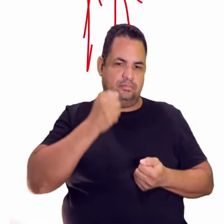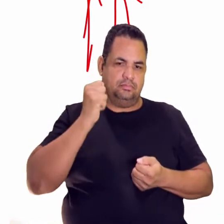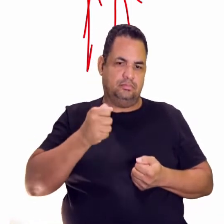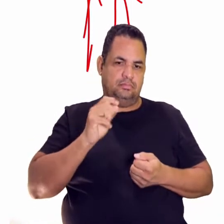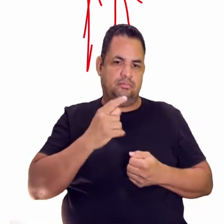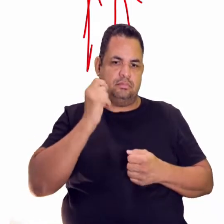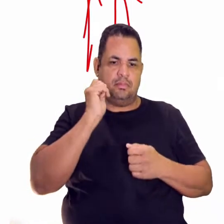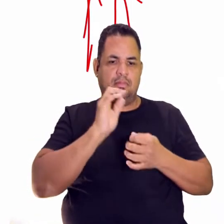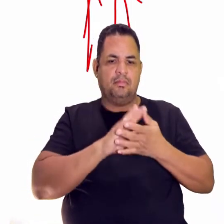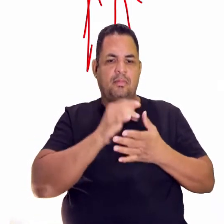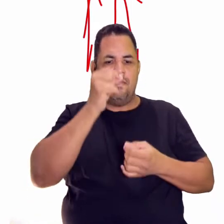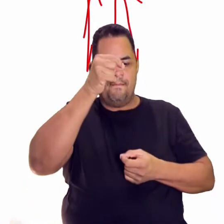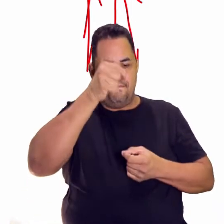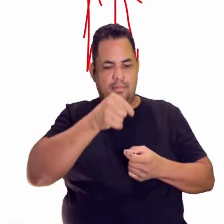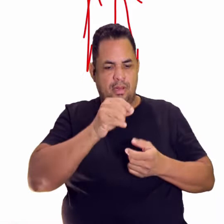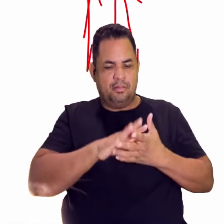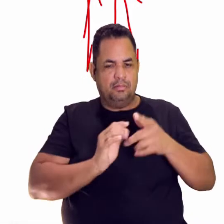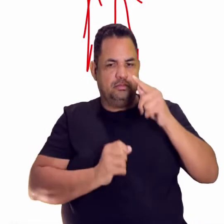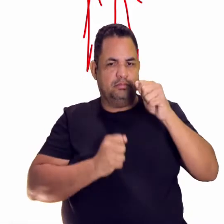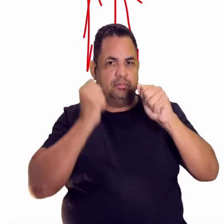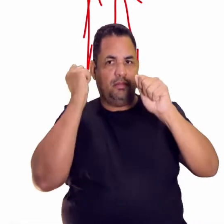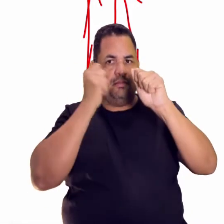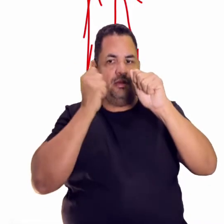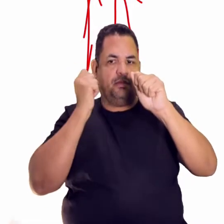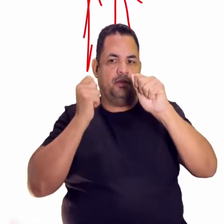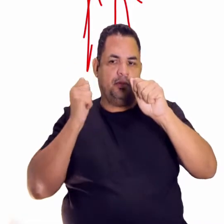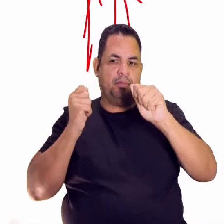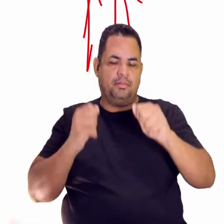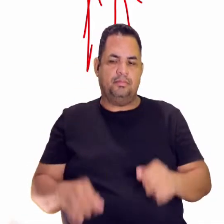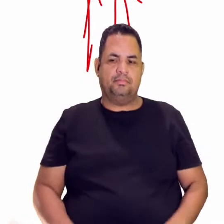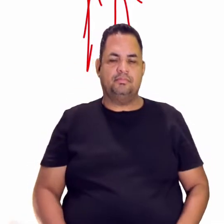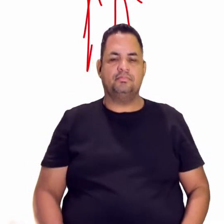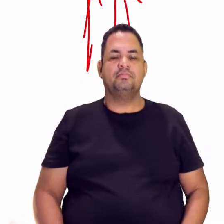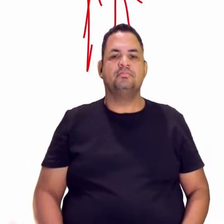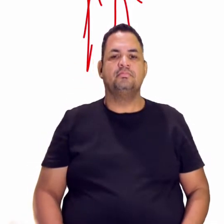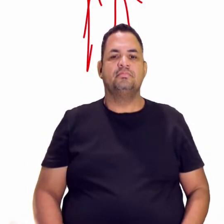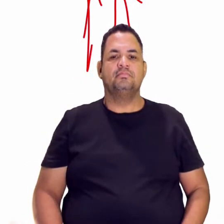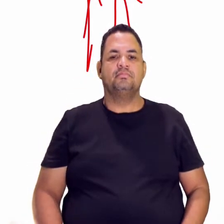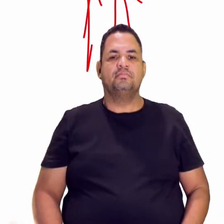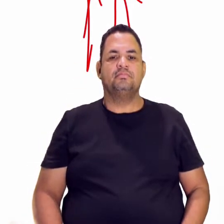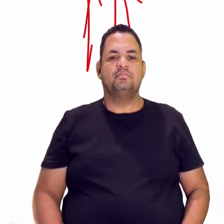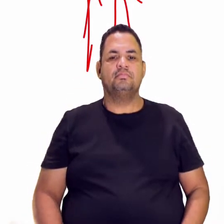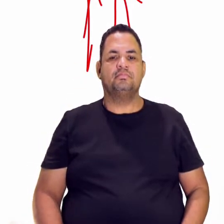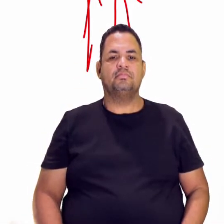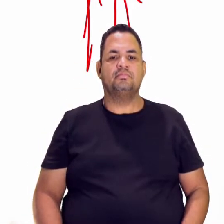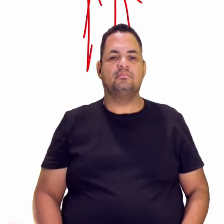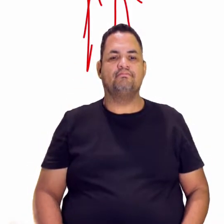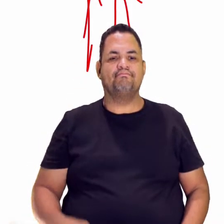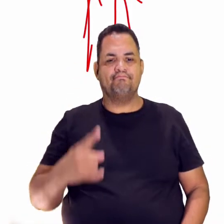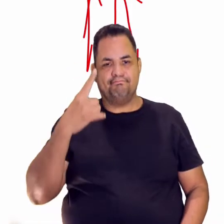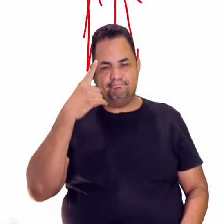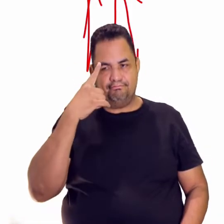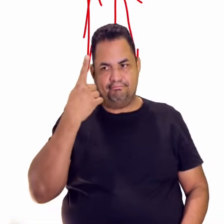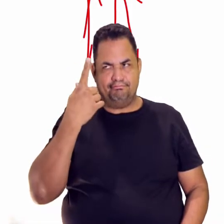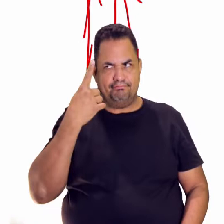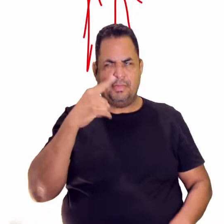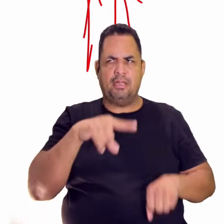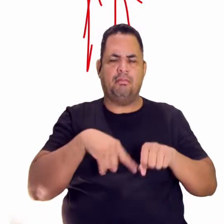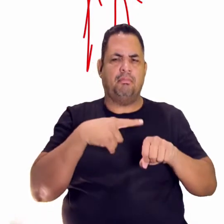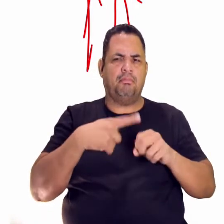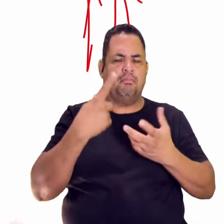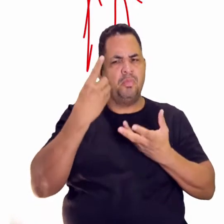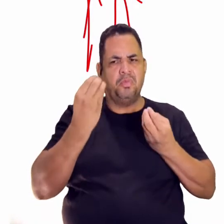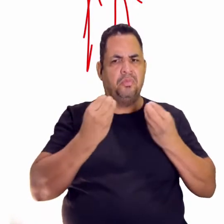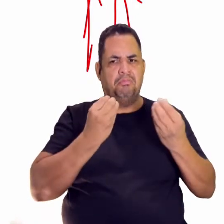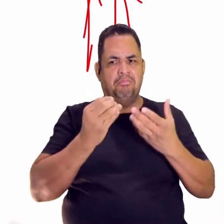colocar um prego ali com um martelo e colocar naquela madeira. Então, eu acho que muita gente, essa é louca, quem é que vai